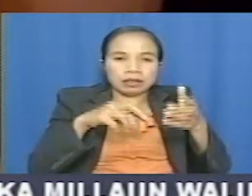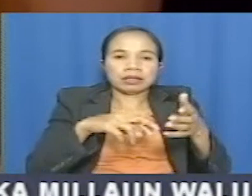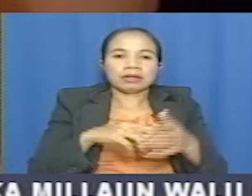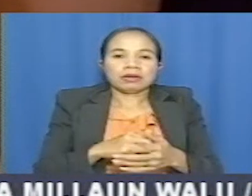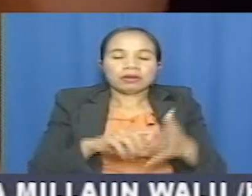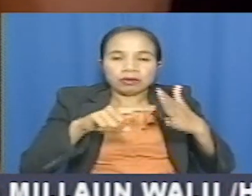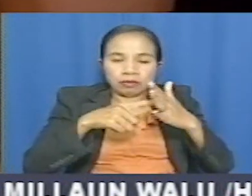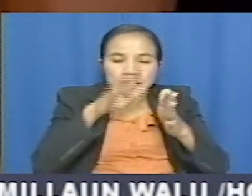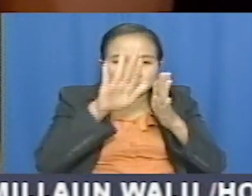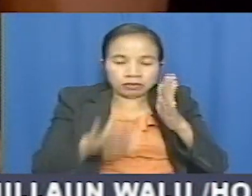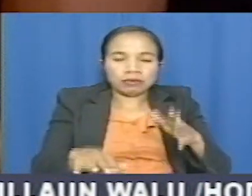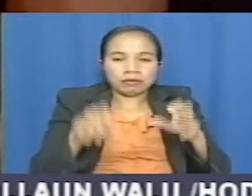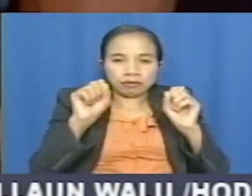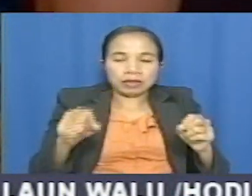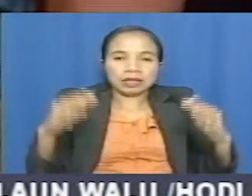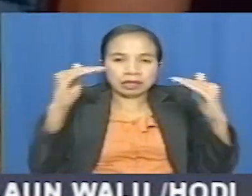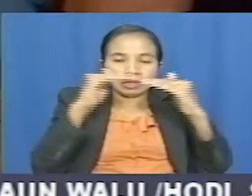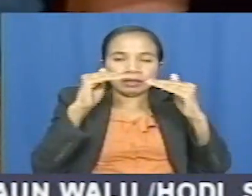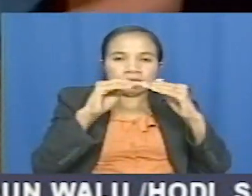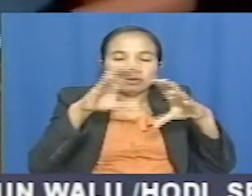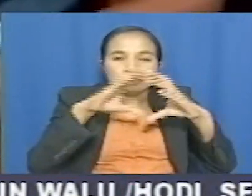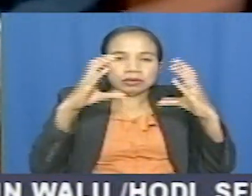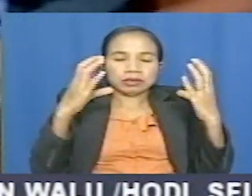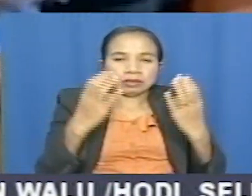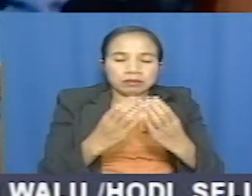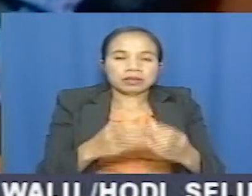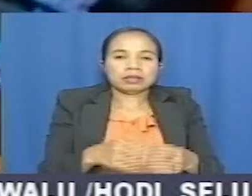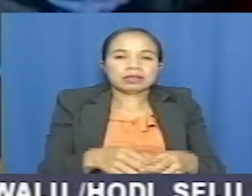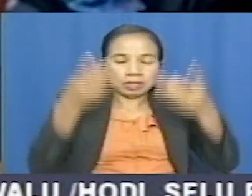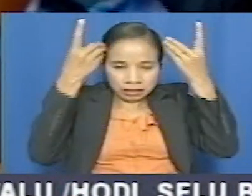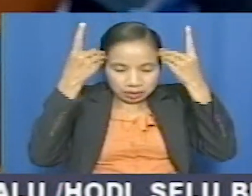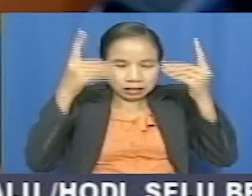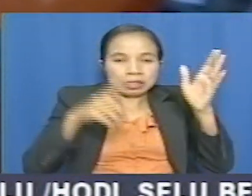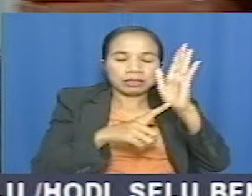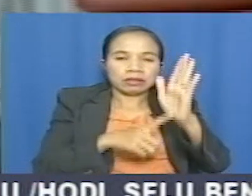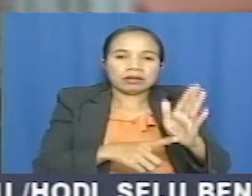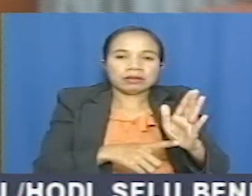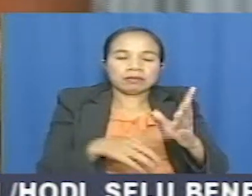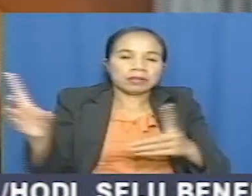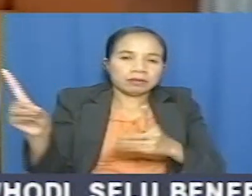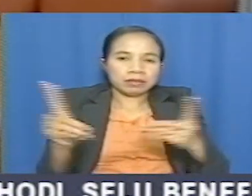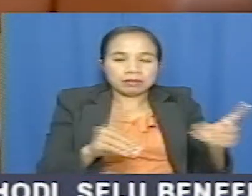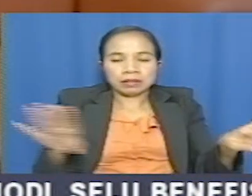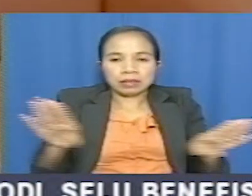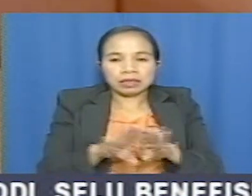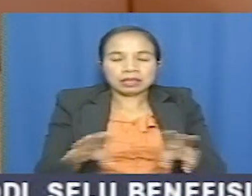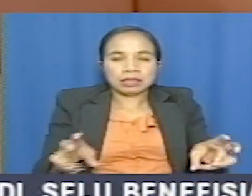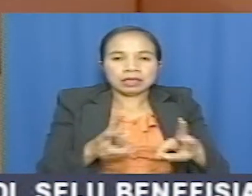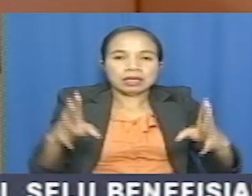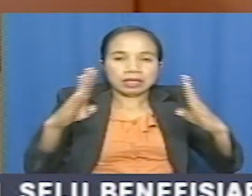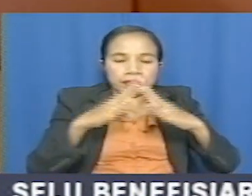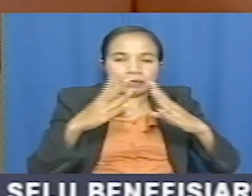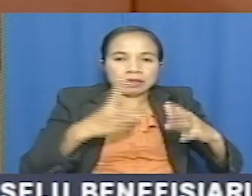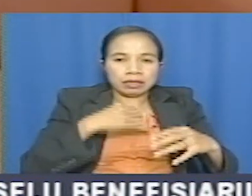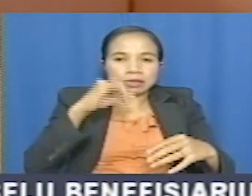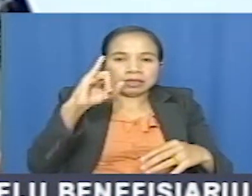na possibilidade de reunião com o Conselho-Ministro Oimai, se decide halo levantamento para implementação cerca sanitária e a capital